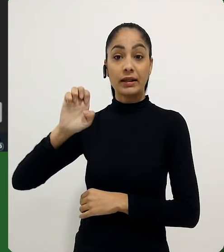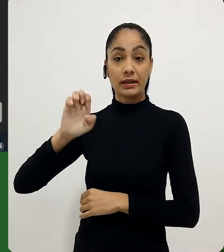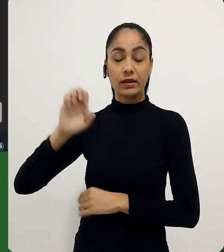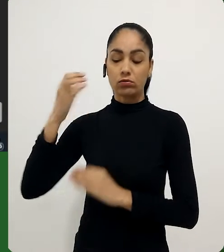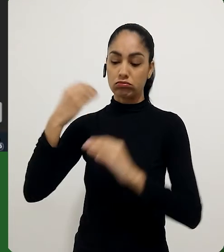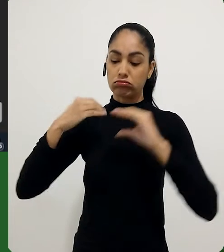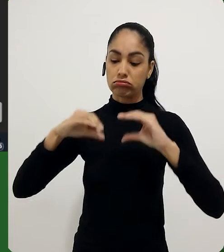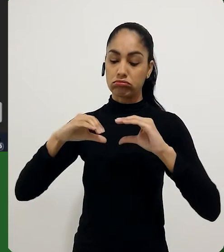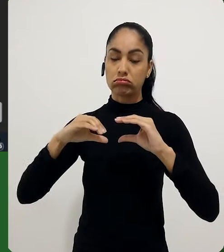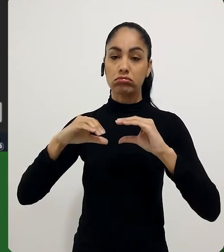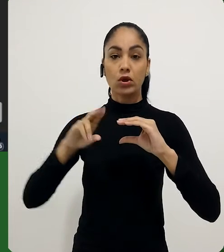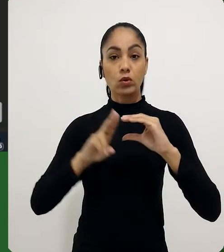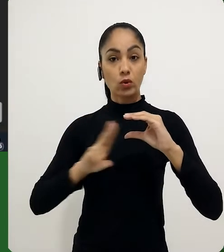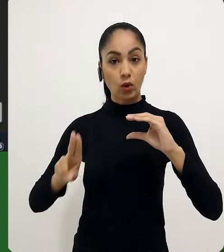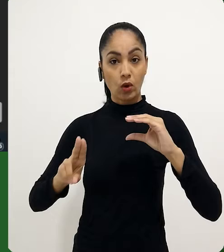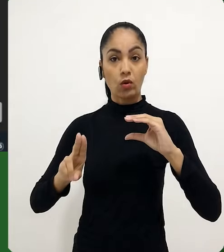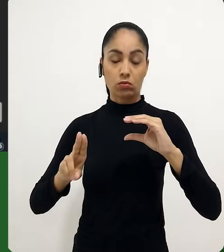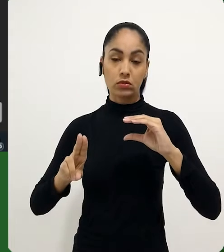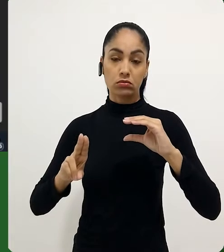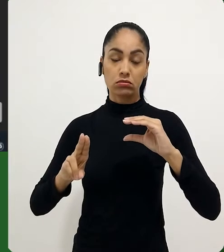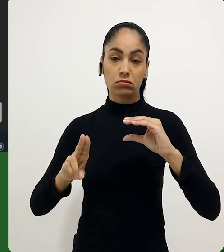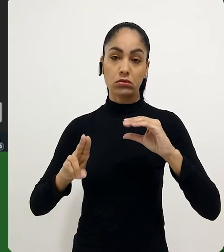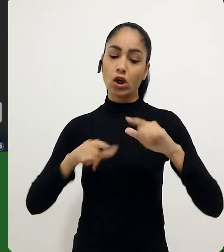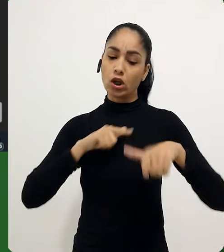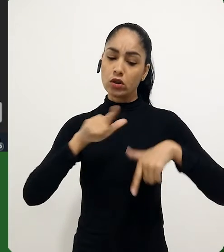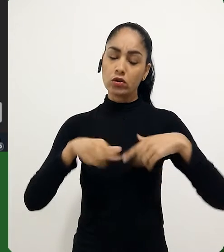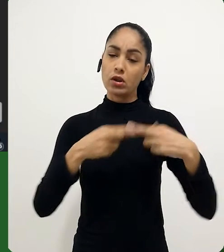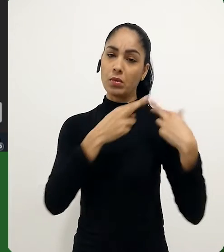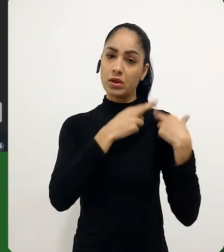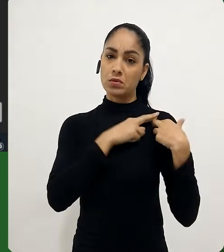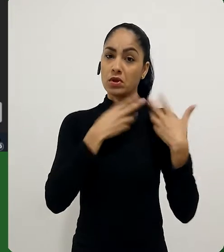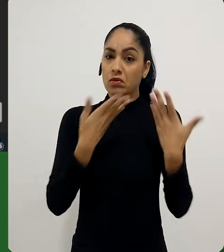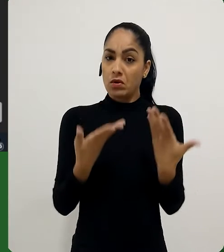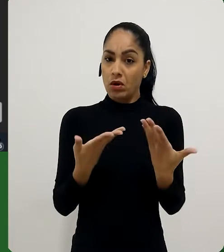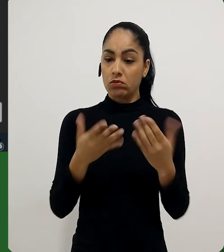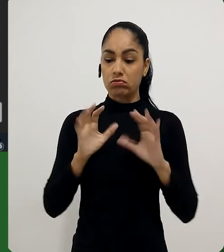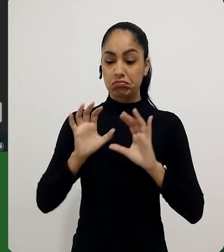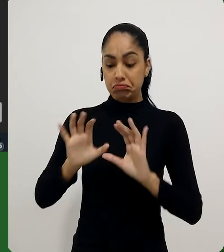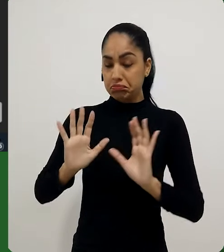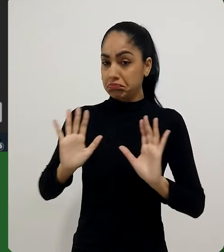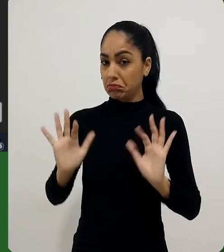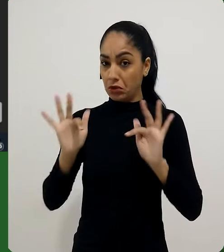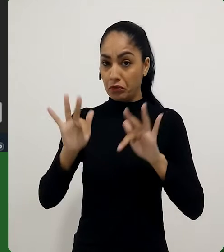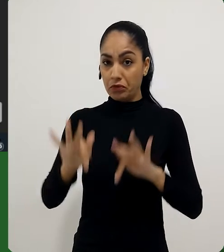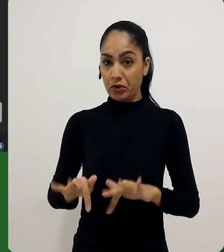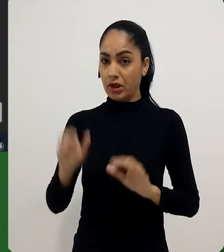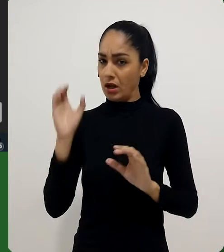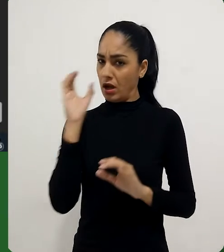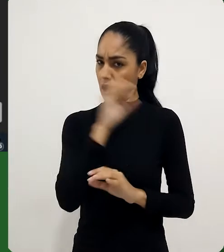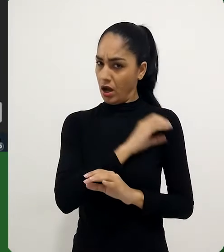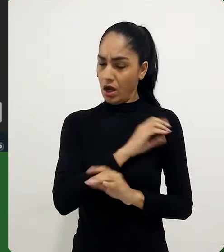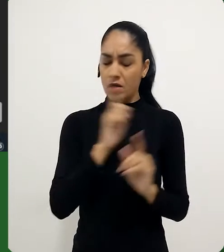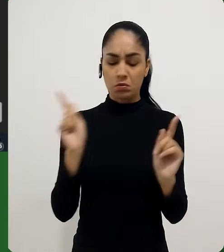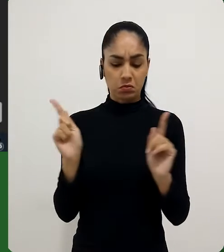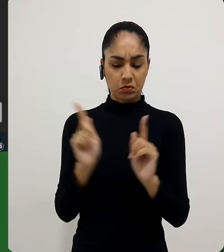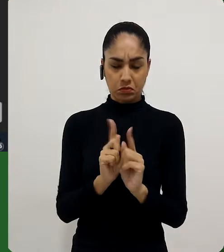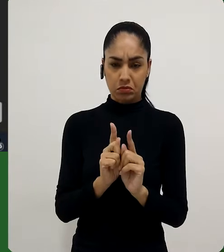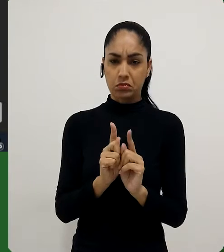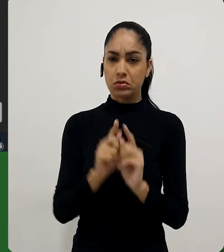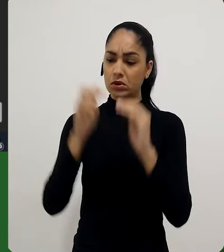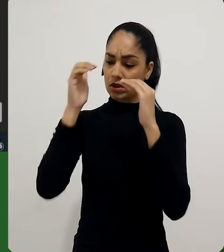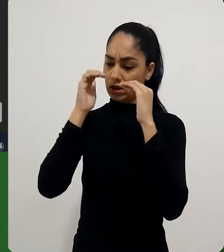aí, fale uma linha, o seu nome e abaixo o cargo que você possui, certo? É essa